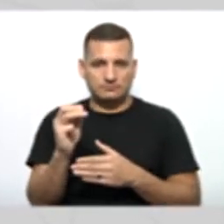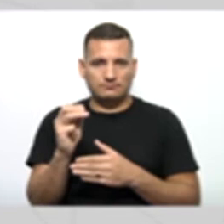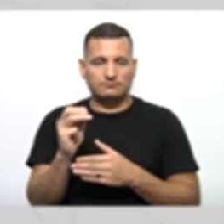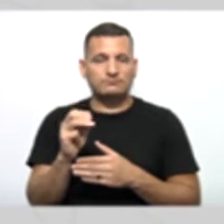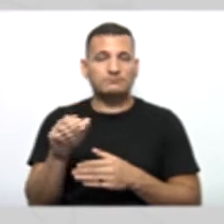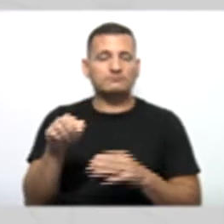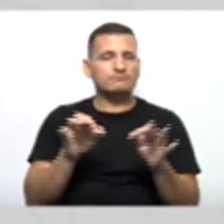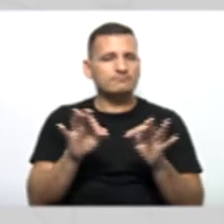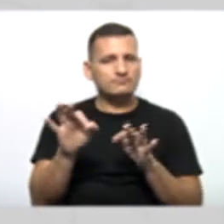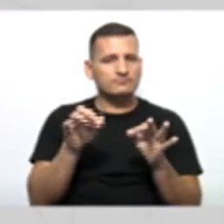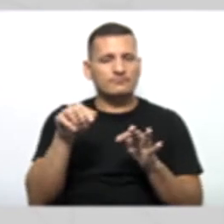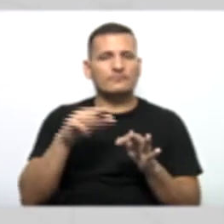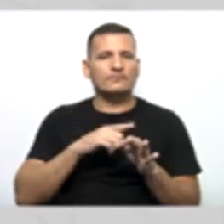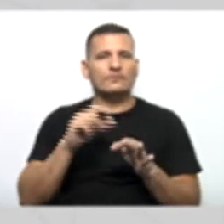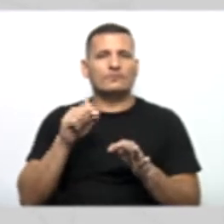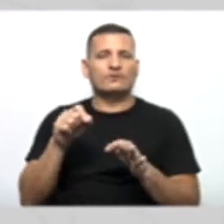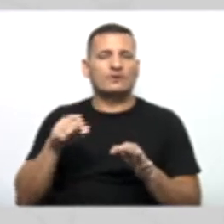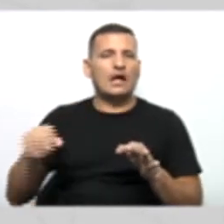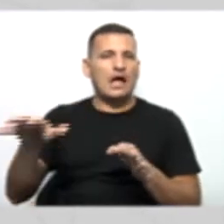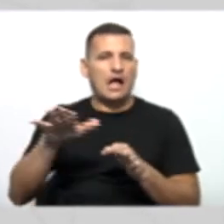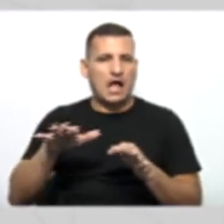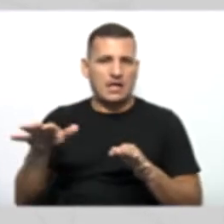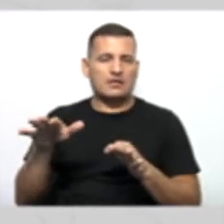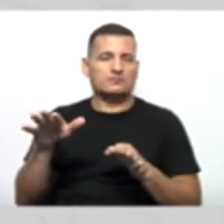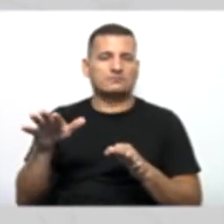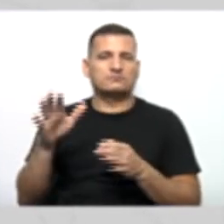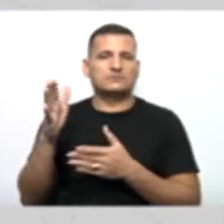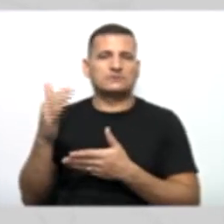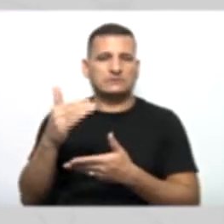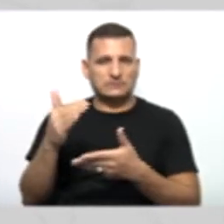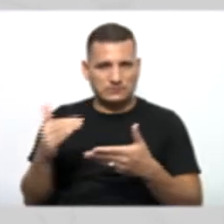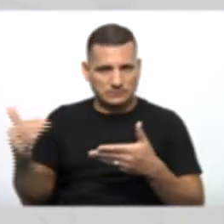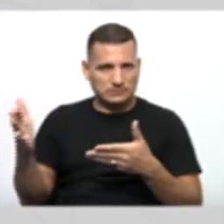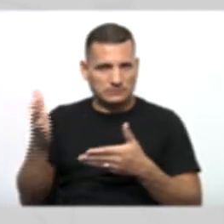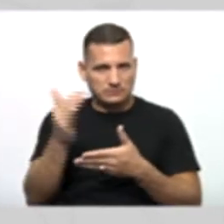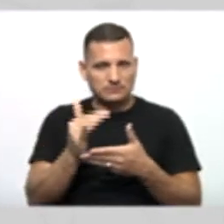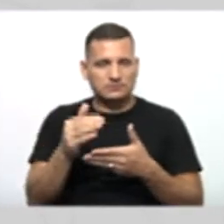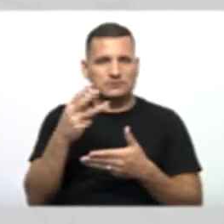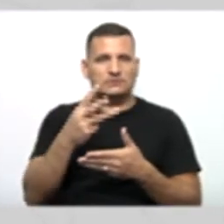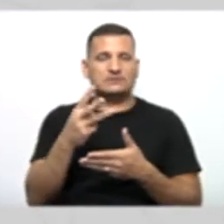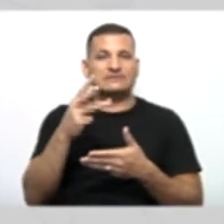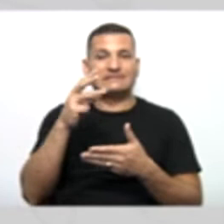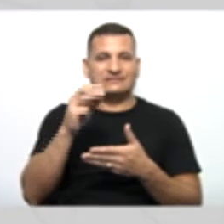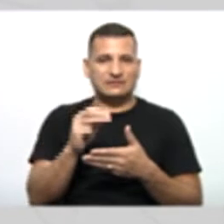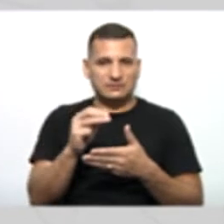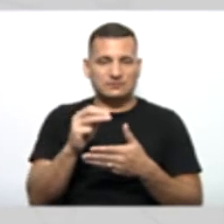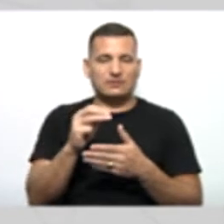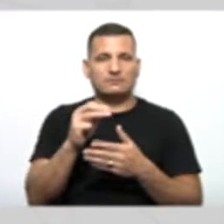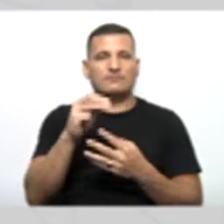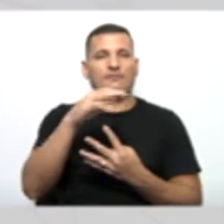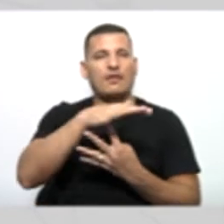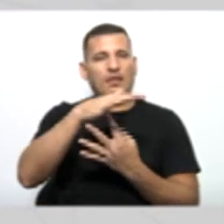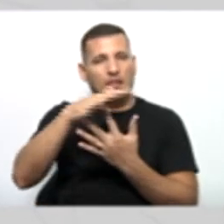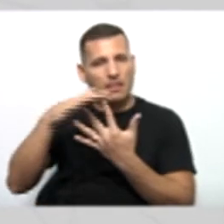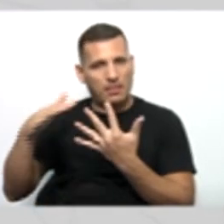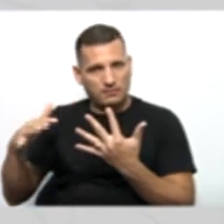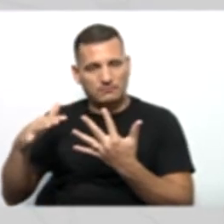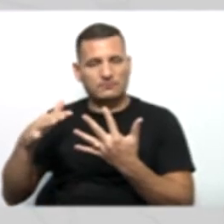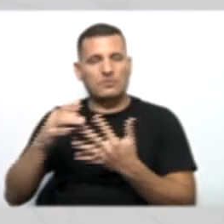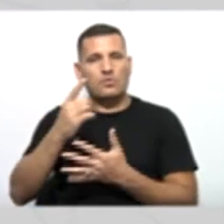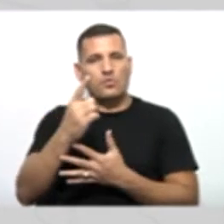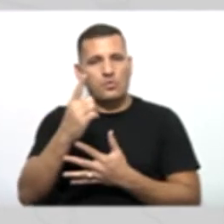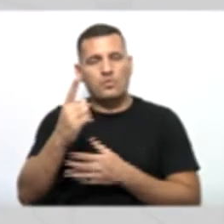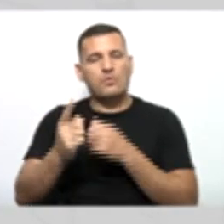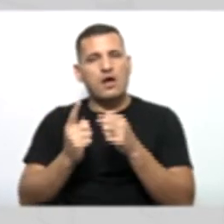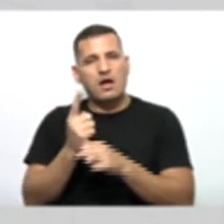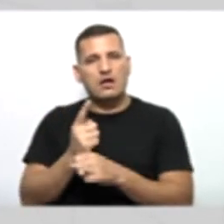previa a divisão da área em 30 módulos, sendo explorado um módulo por ano. Assim,